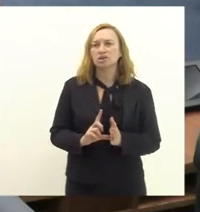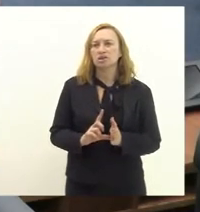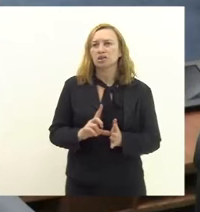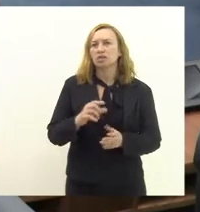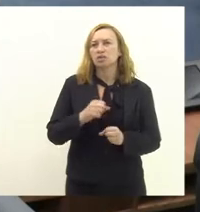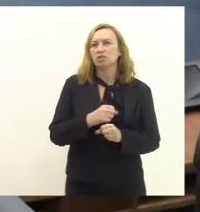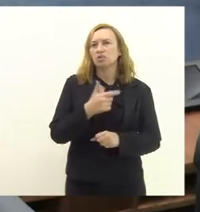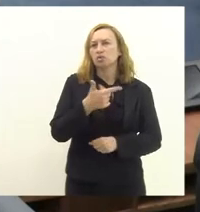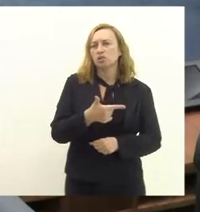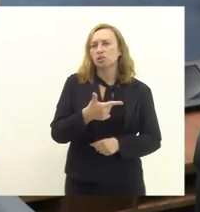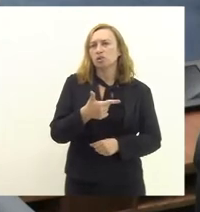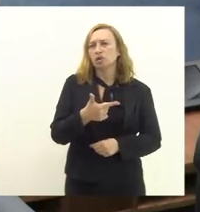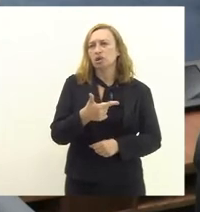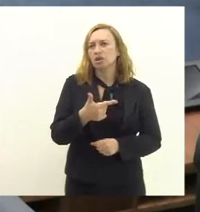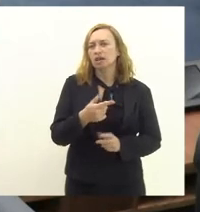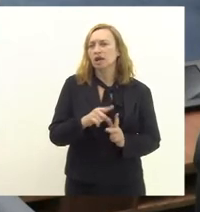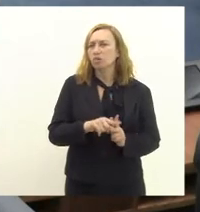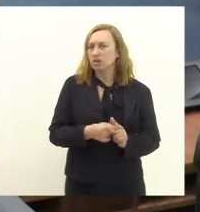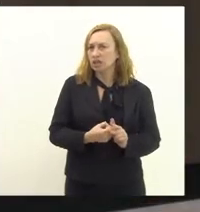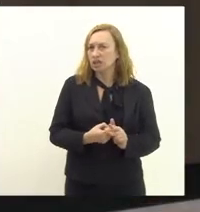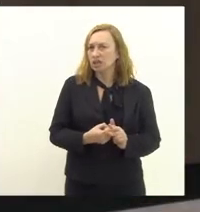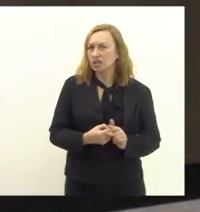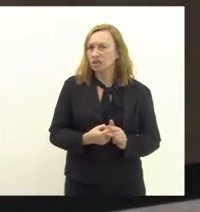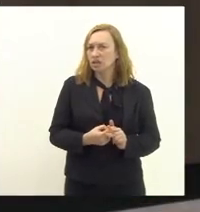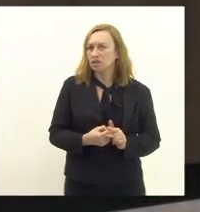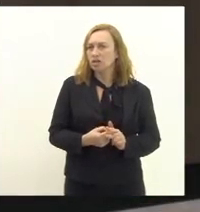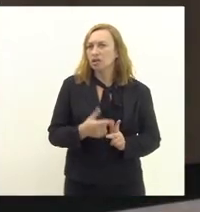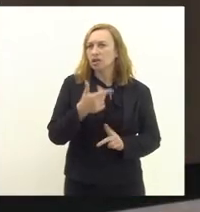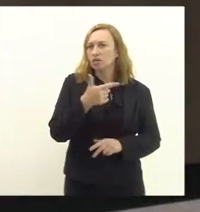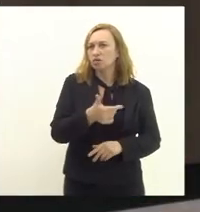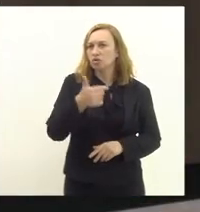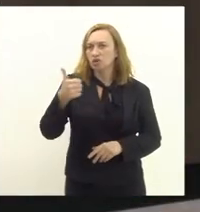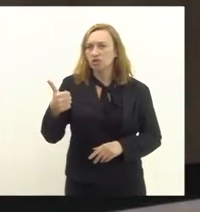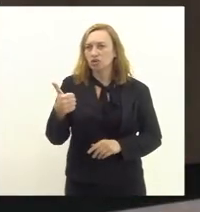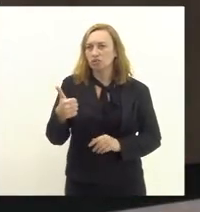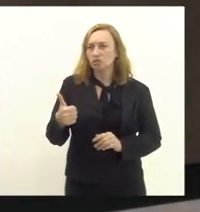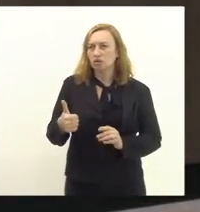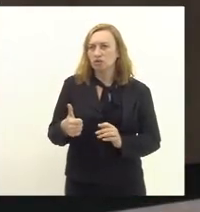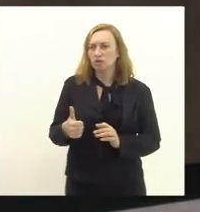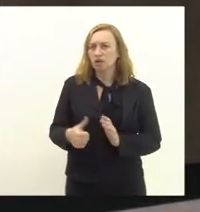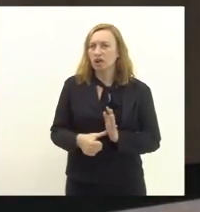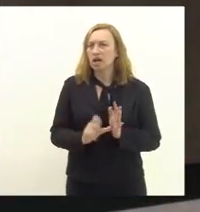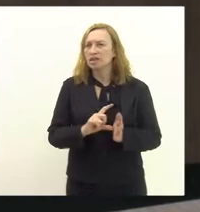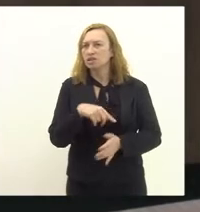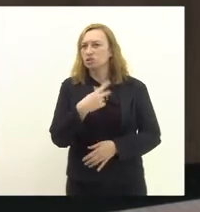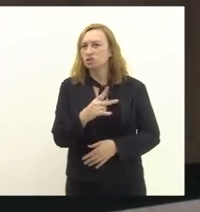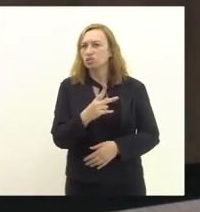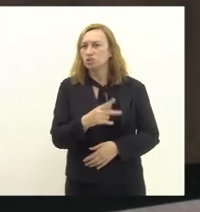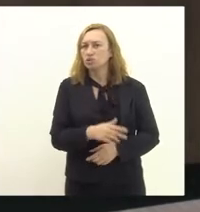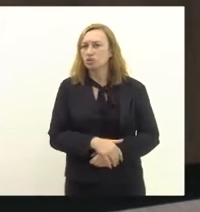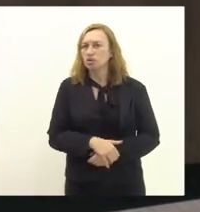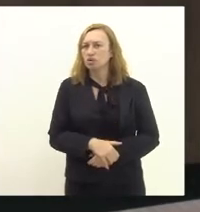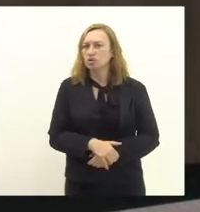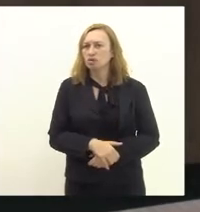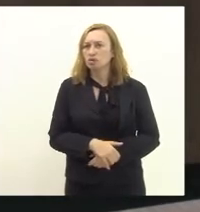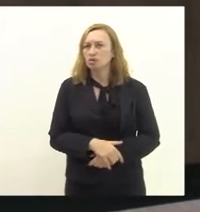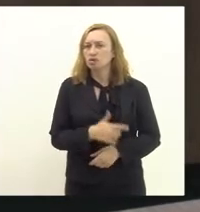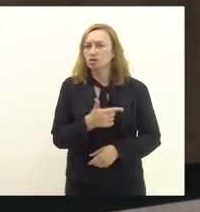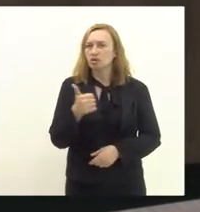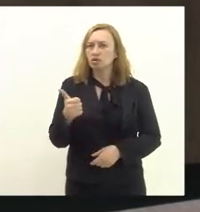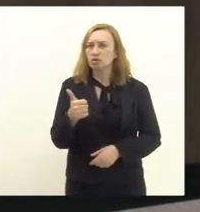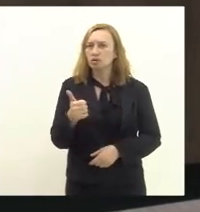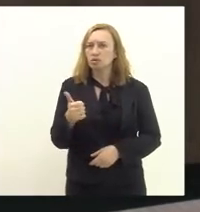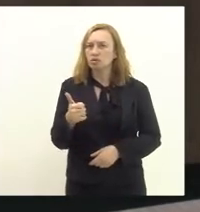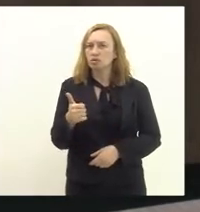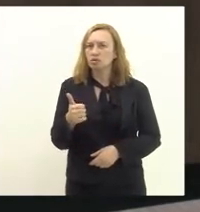2000 e. Não, ela altera. Ela é de 2021, mas é anterior a sua. A dele é de 21. Então, na verdade, a gente